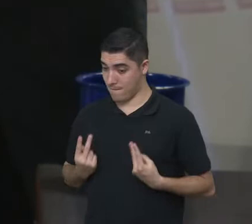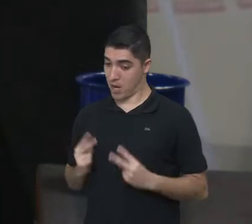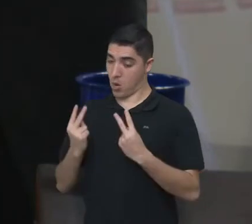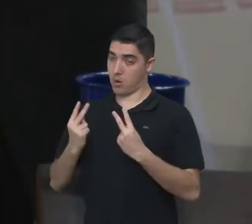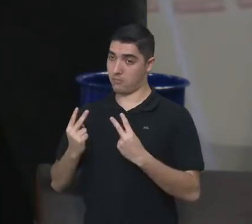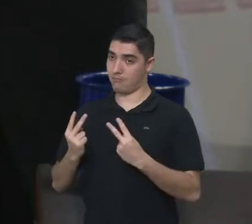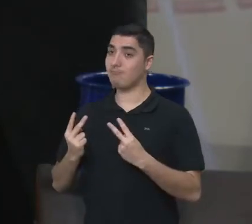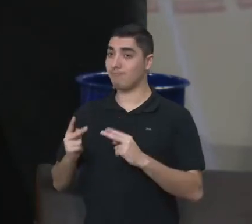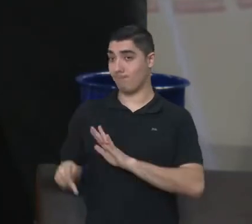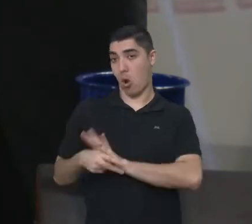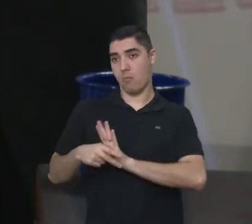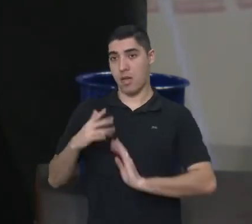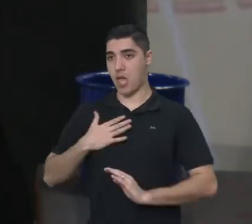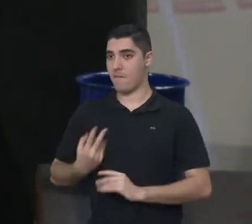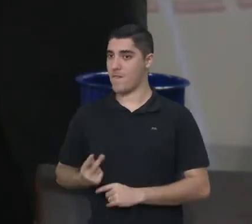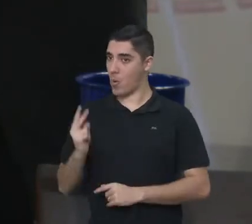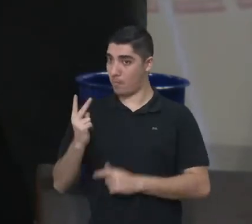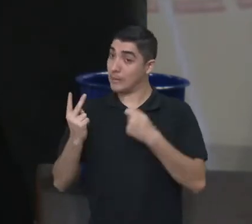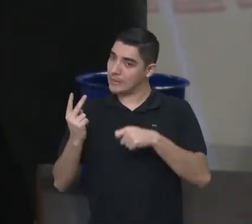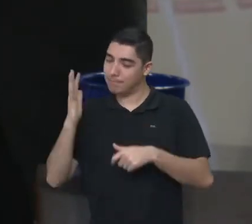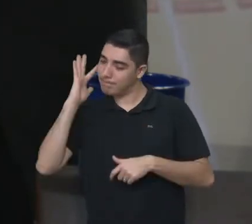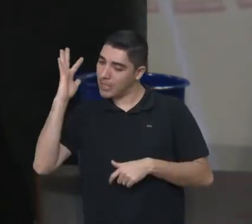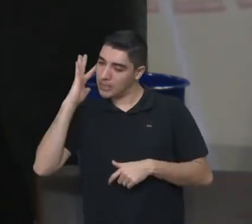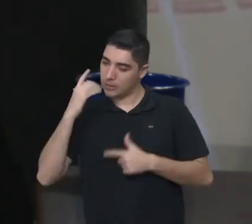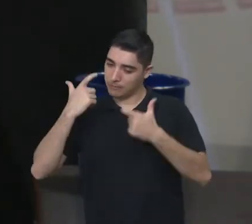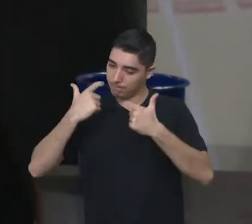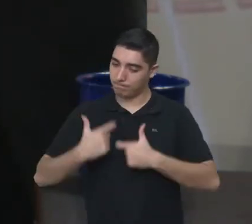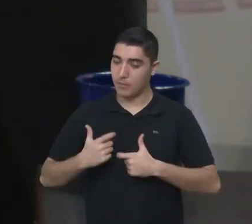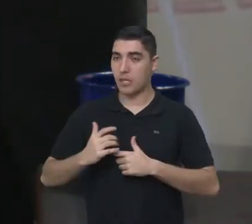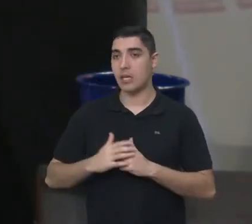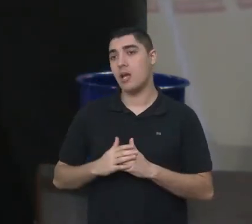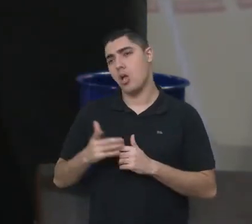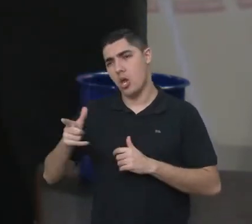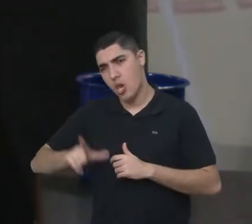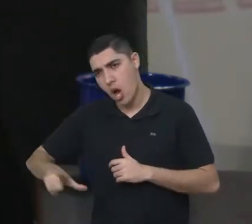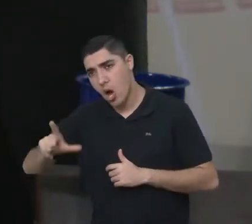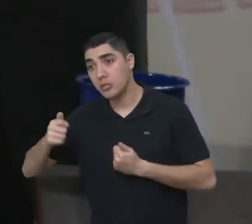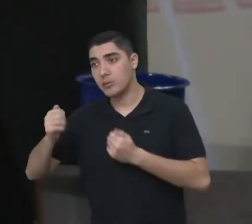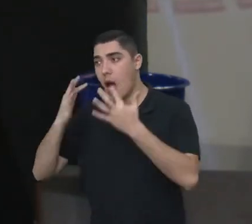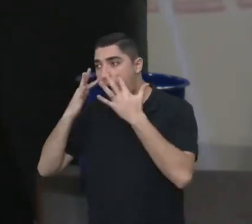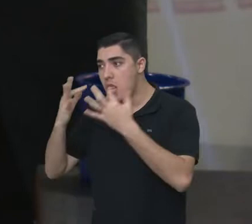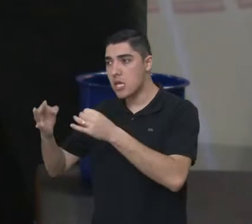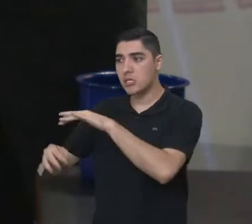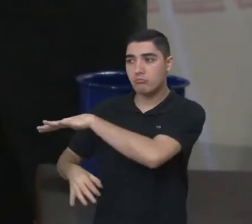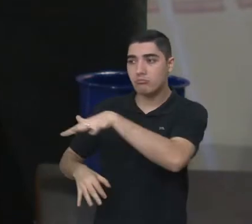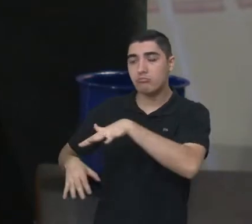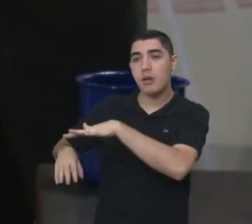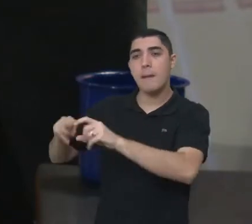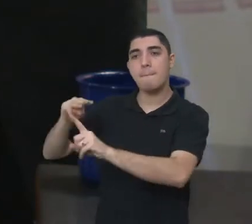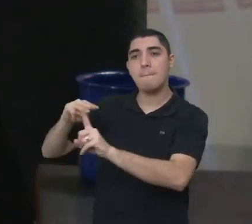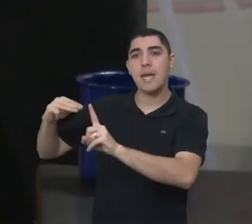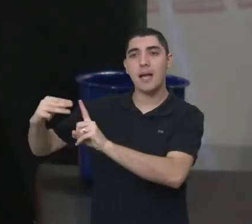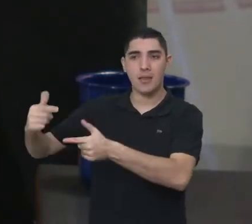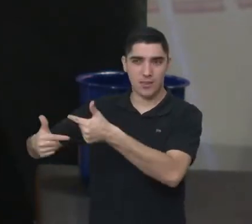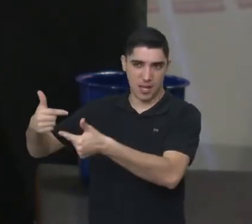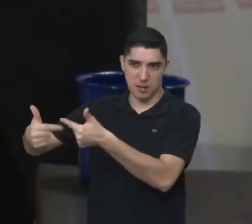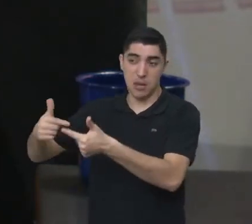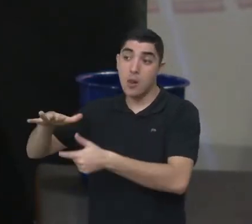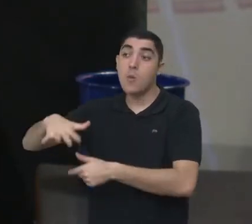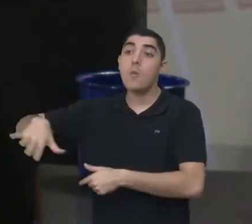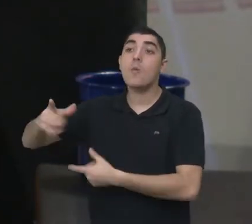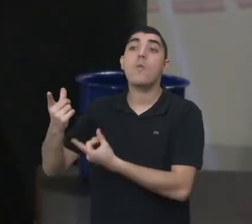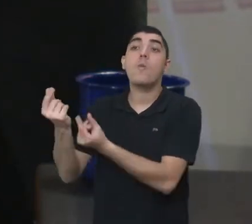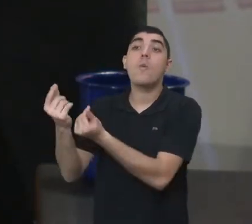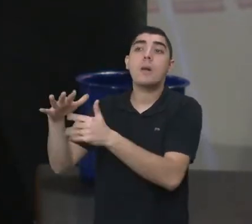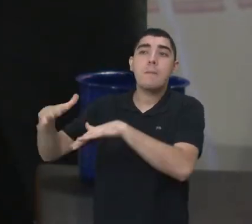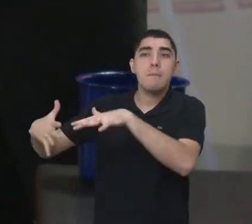fazer isso por você. Então, você tem que... Lógico, tem que meio que estar atento ao mercado também, o quanto que tá